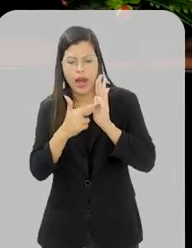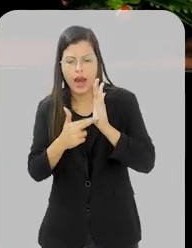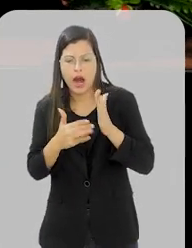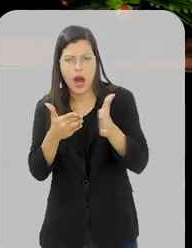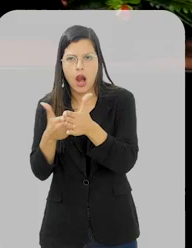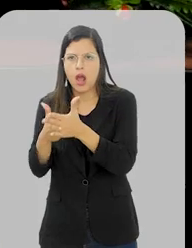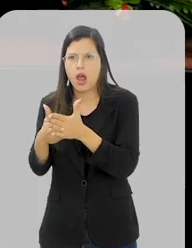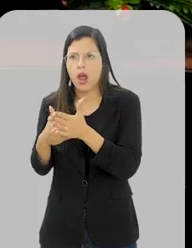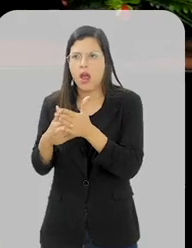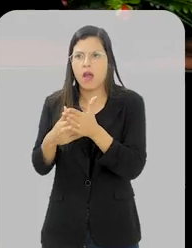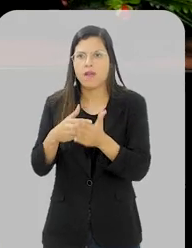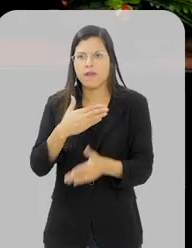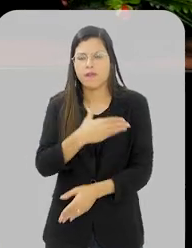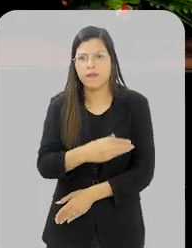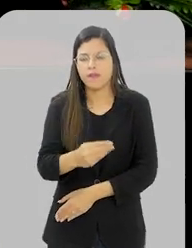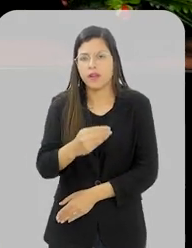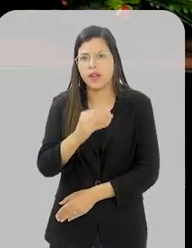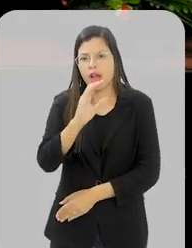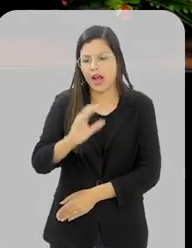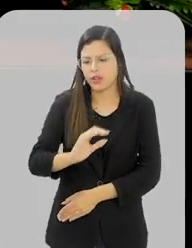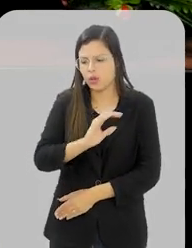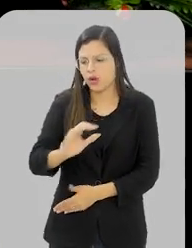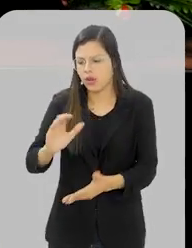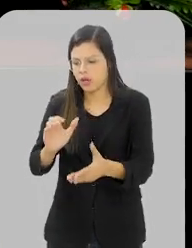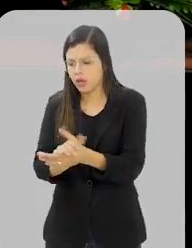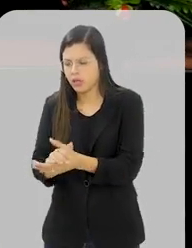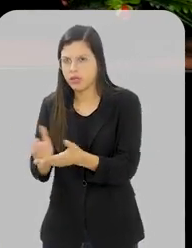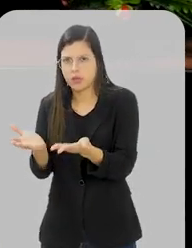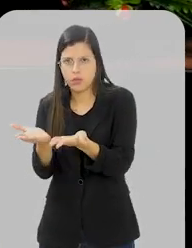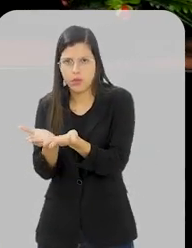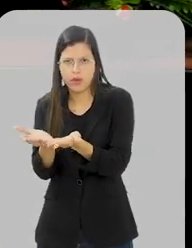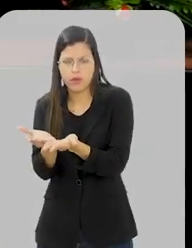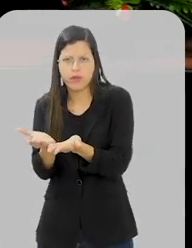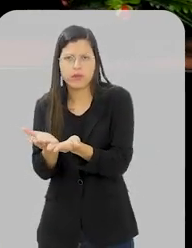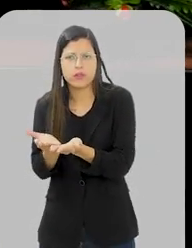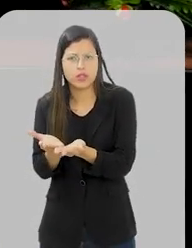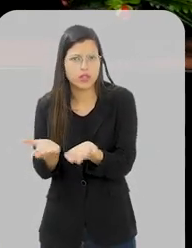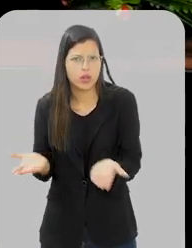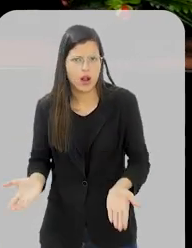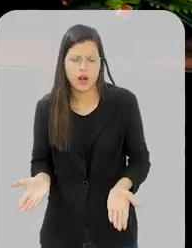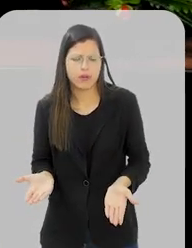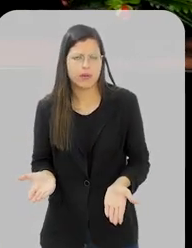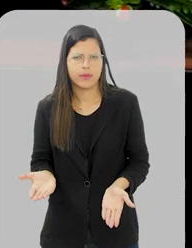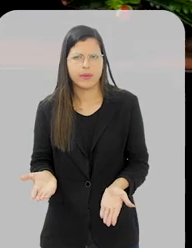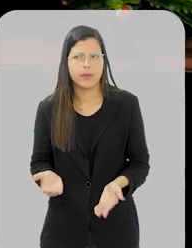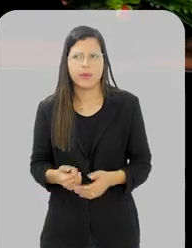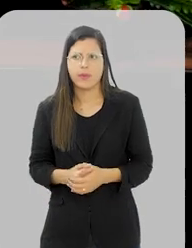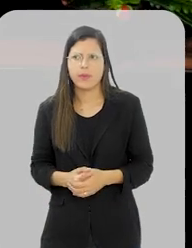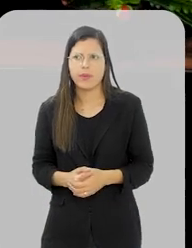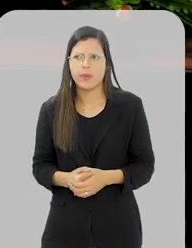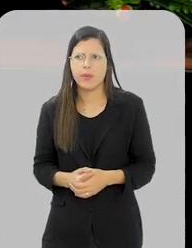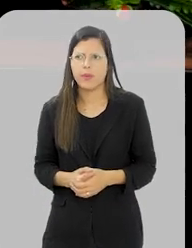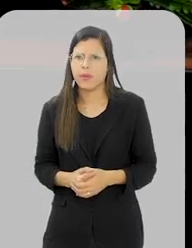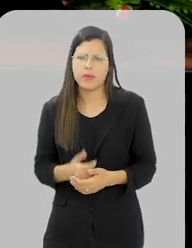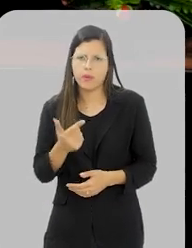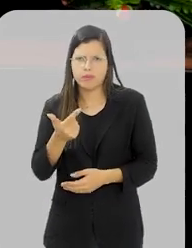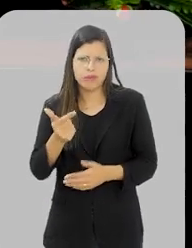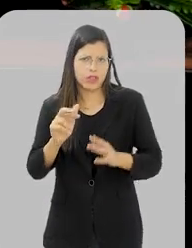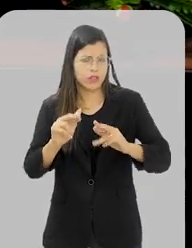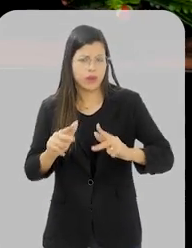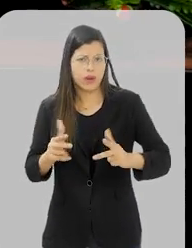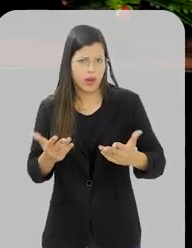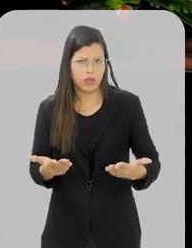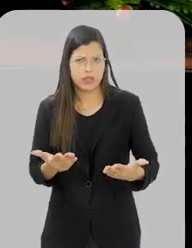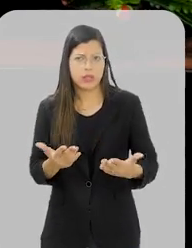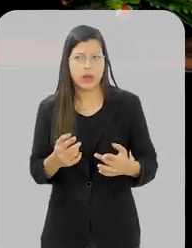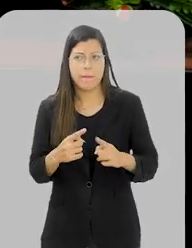sua filha católica casar por hipótese com um protestante ou com ou coisa ou com evangélico eu não vejo muita muita